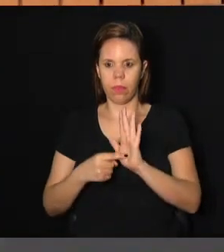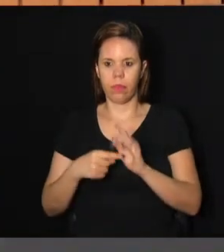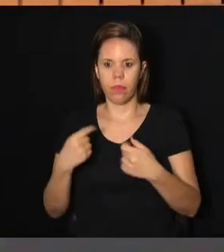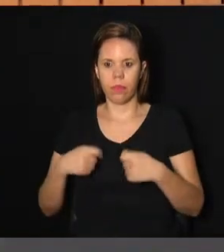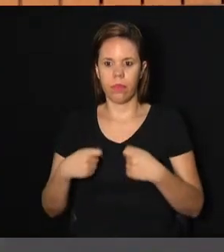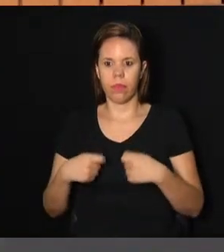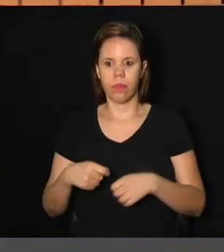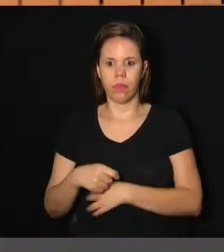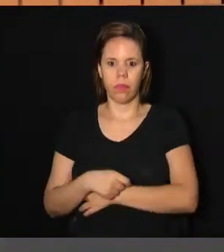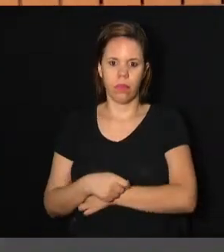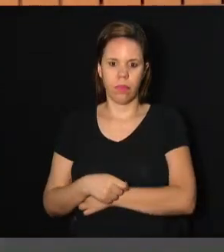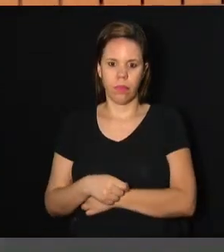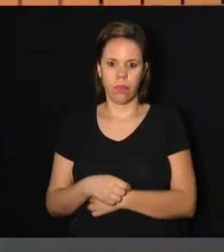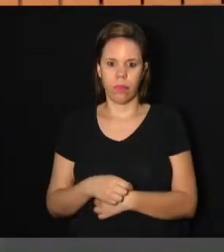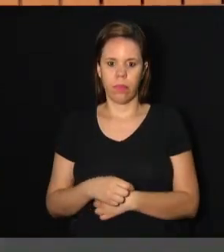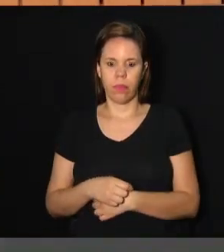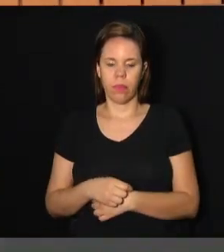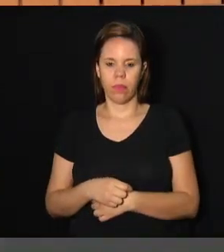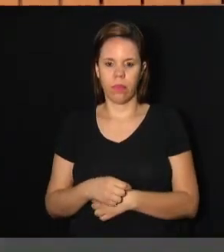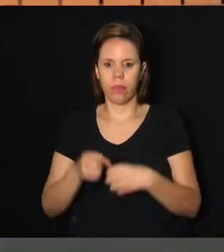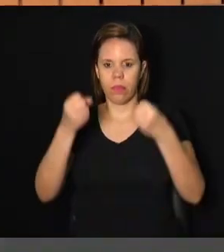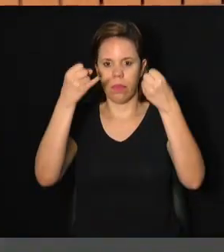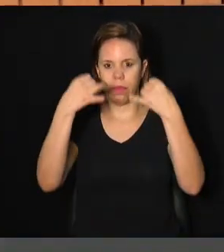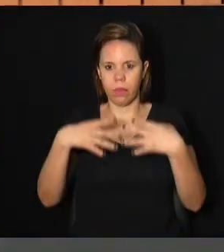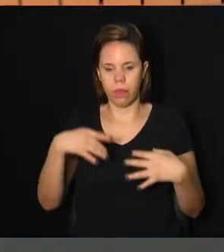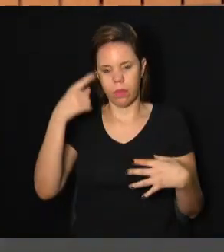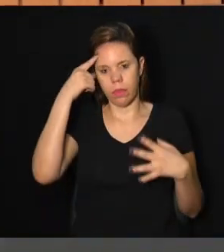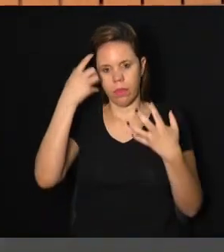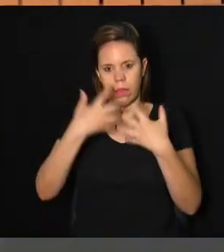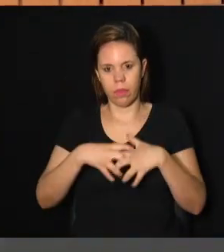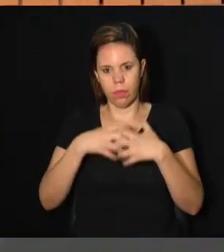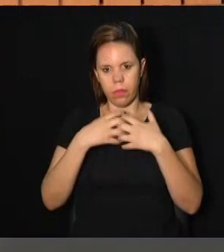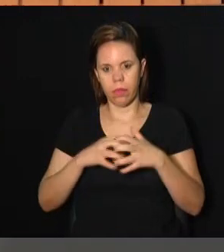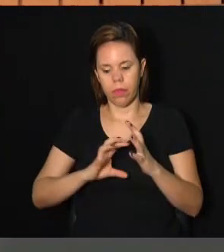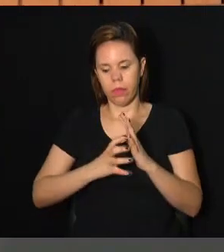para extremar o pensamento da bancada.